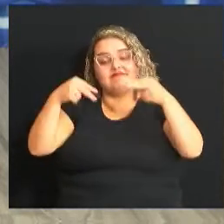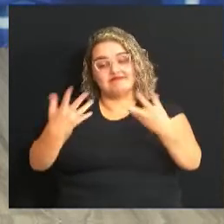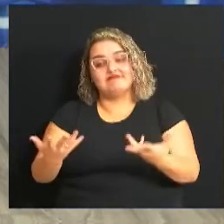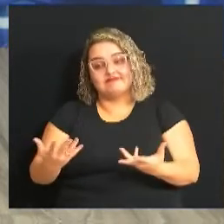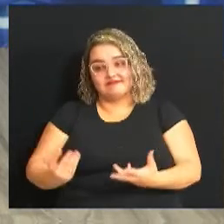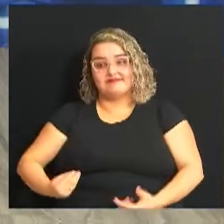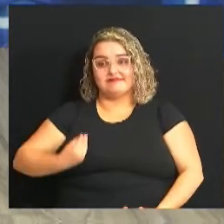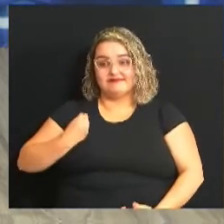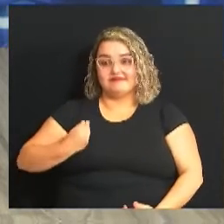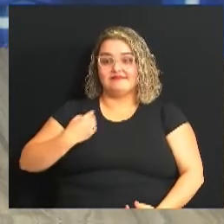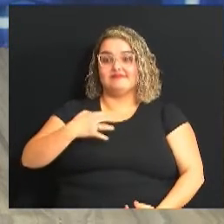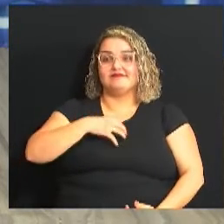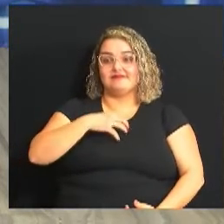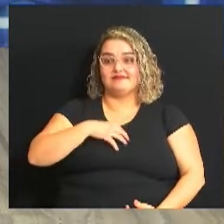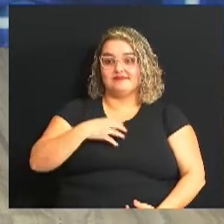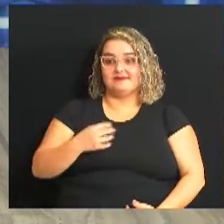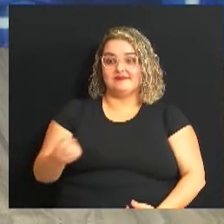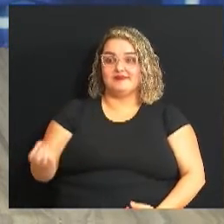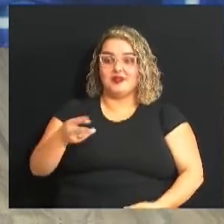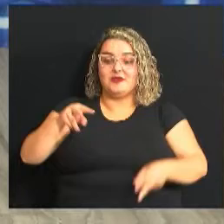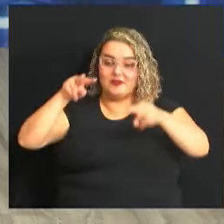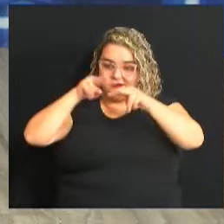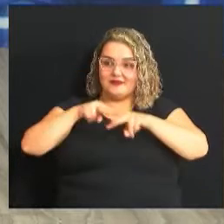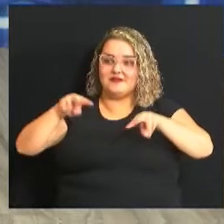de uma nova perspectiva.